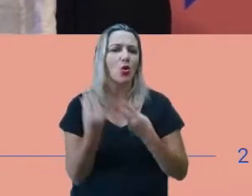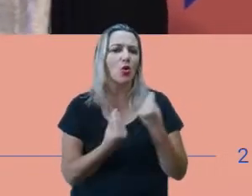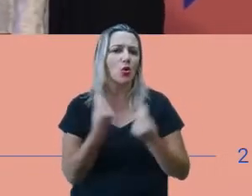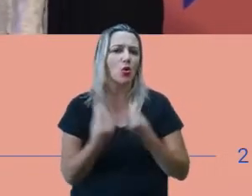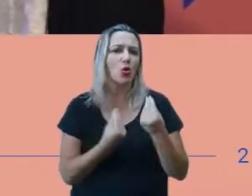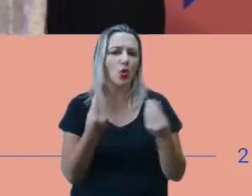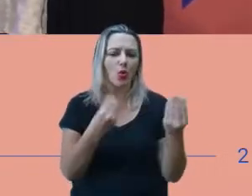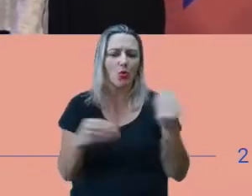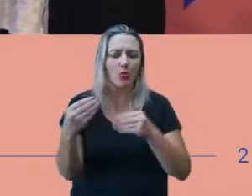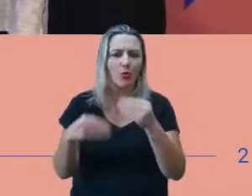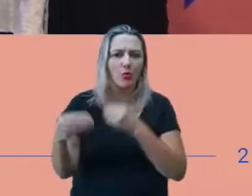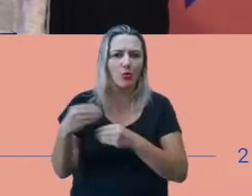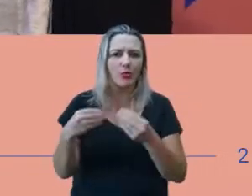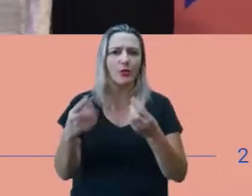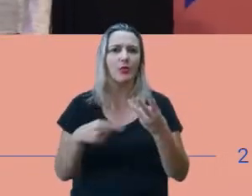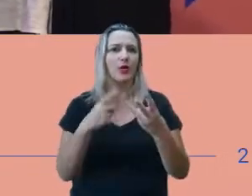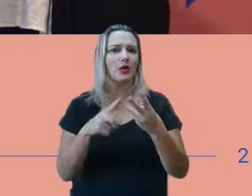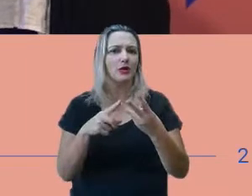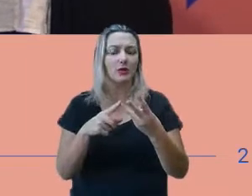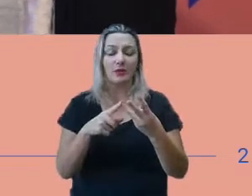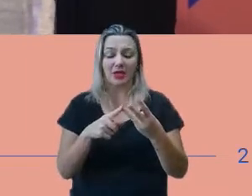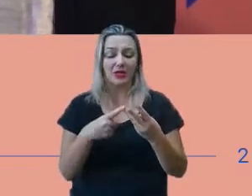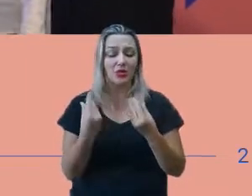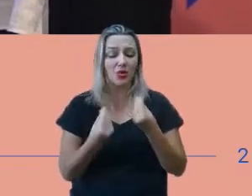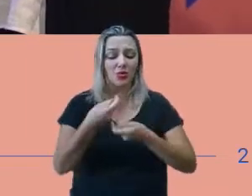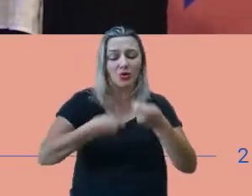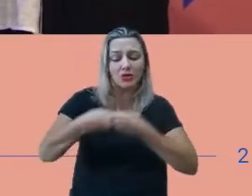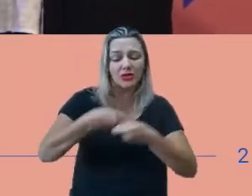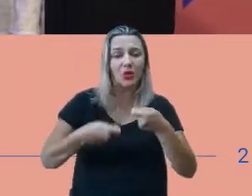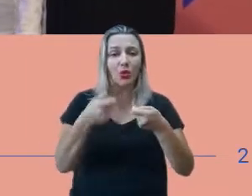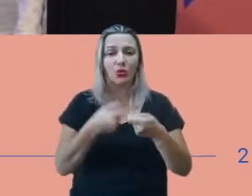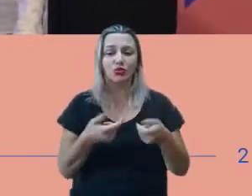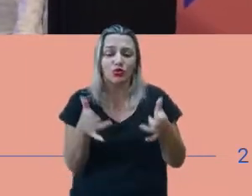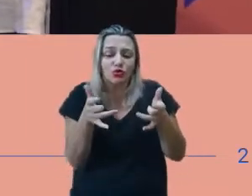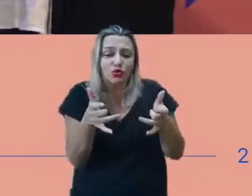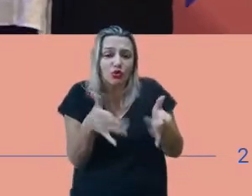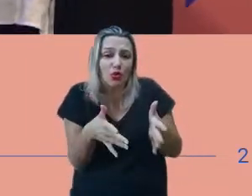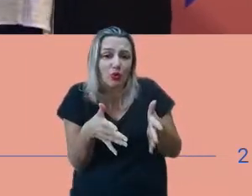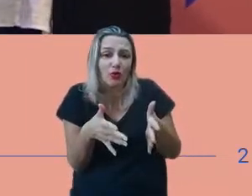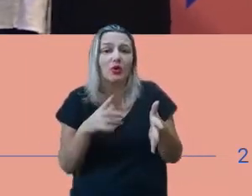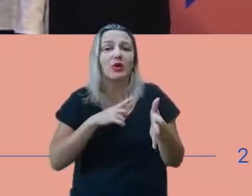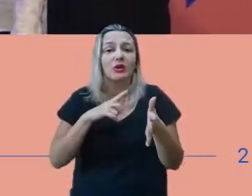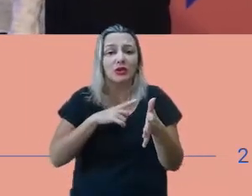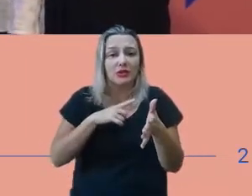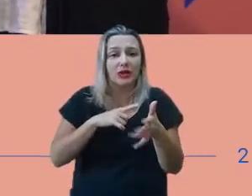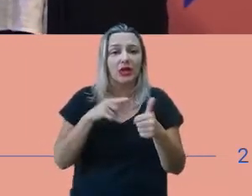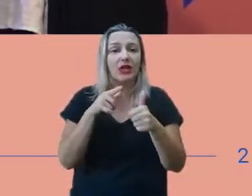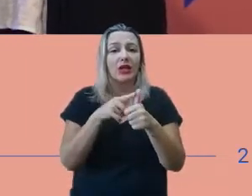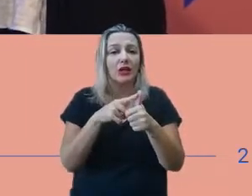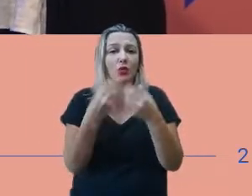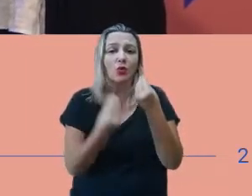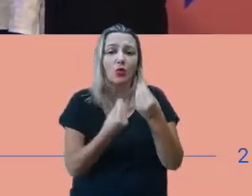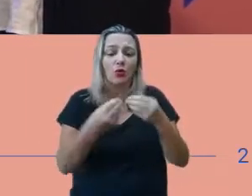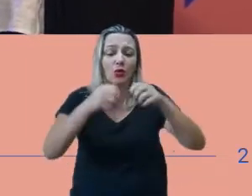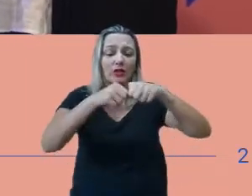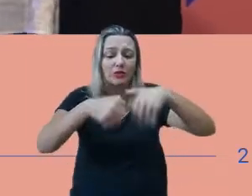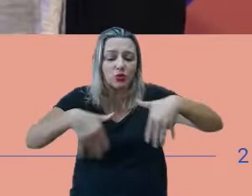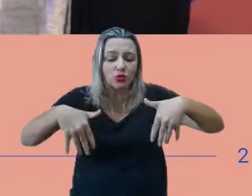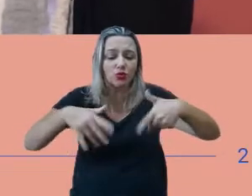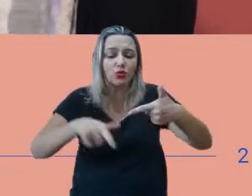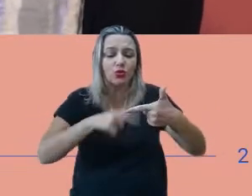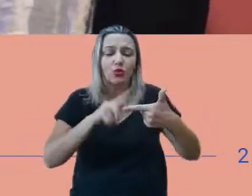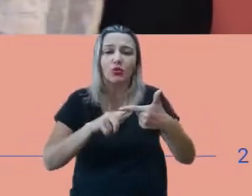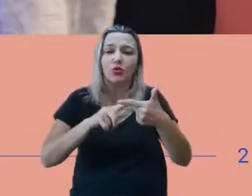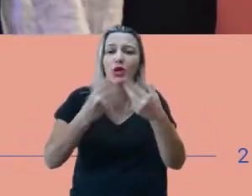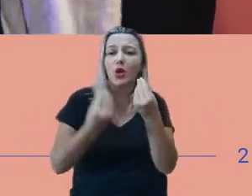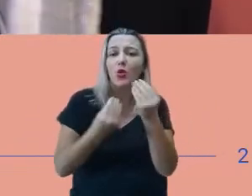gestão de resíduos isso significa infraestrutura escala novas é é diretrizes